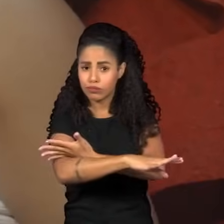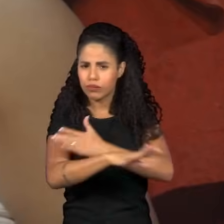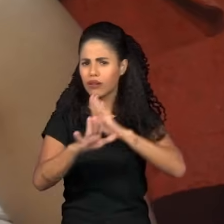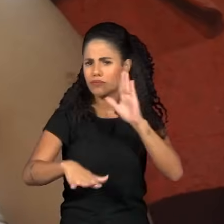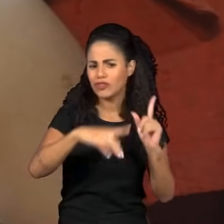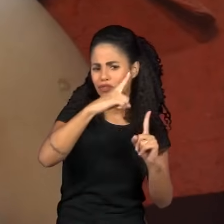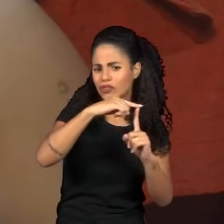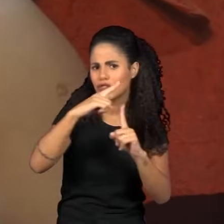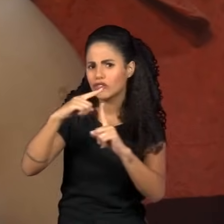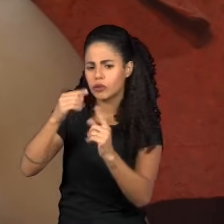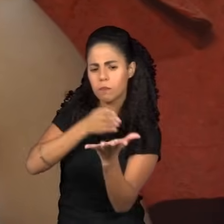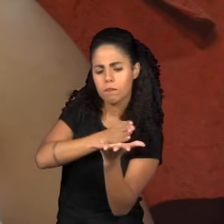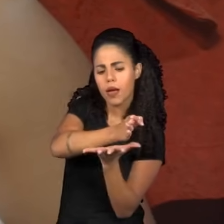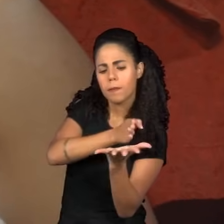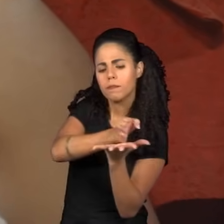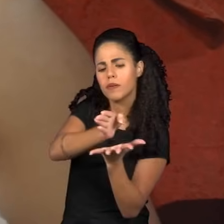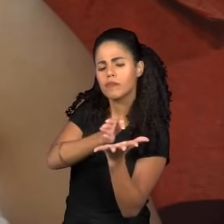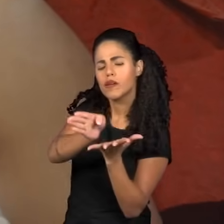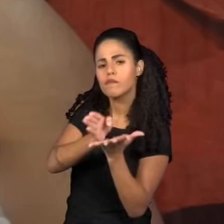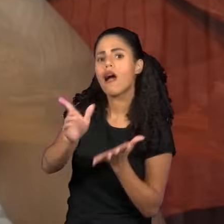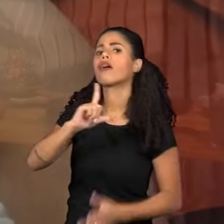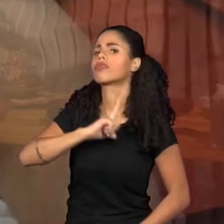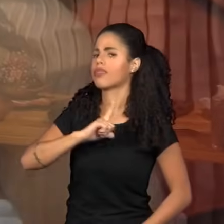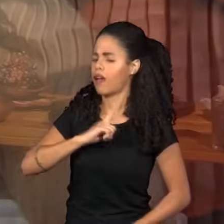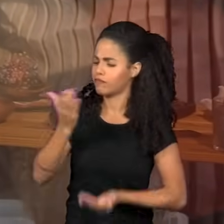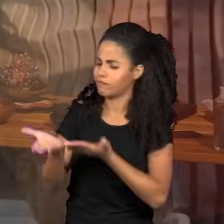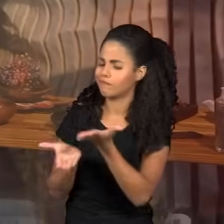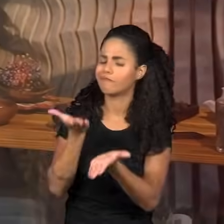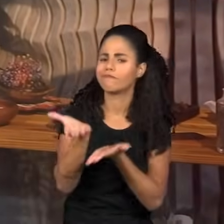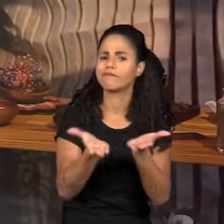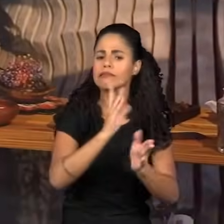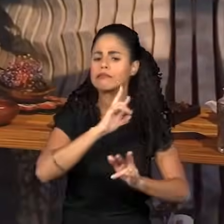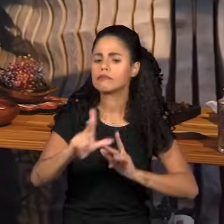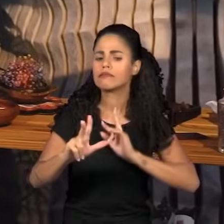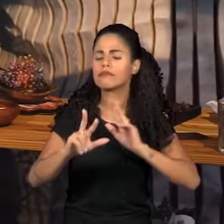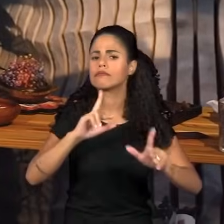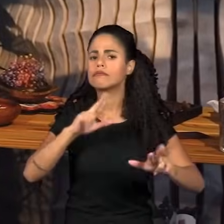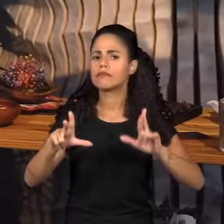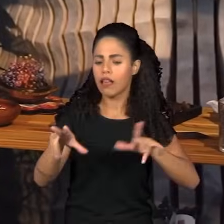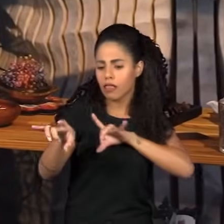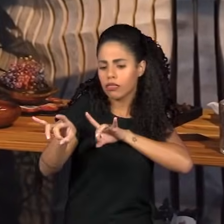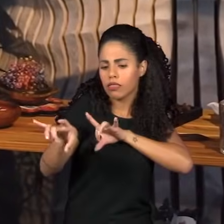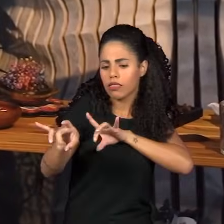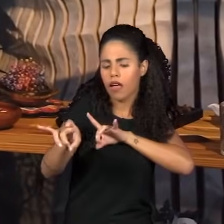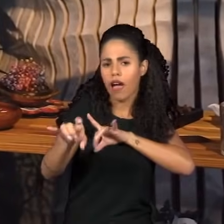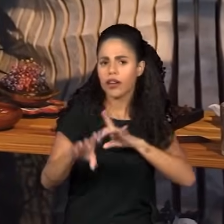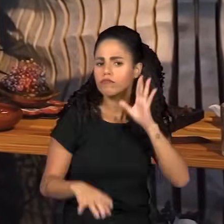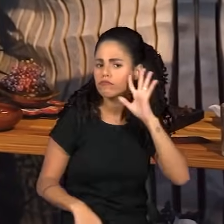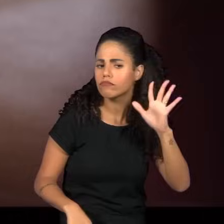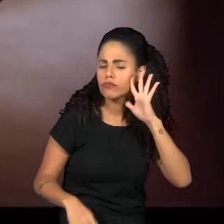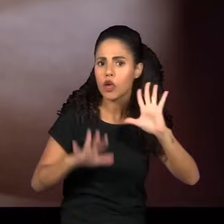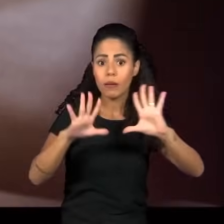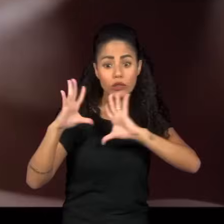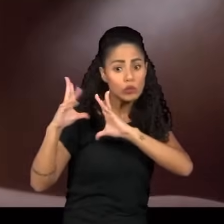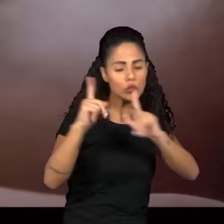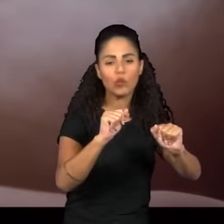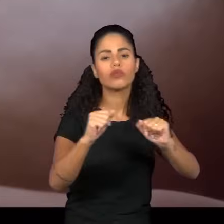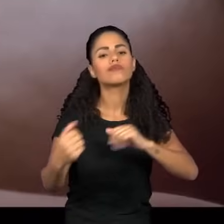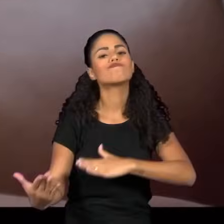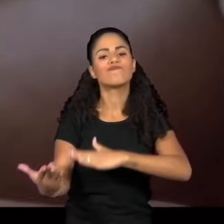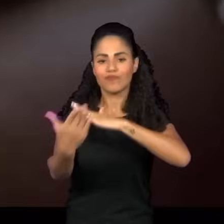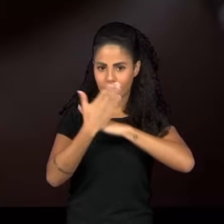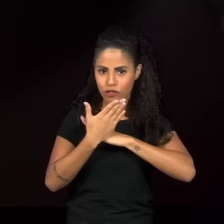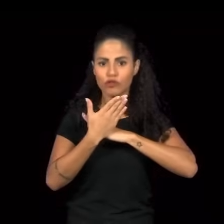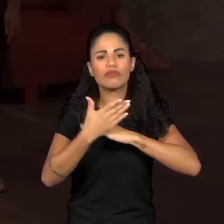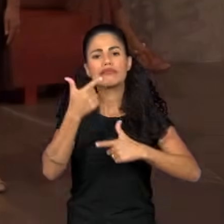Existem várias vertentes de terapia que se baseiam em diferentes conceitos e técnicas. Porém, todas elas ajudam a